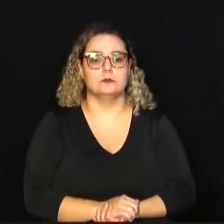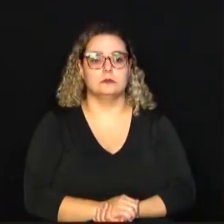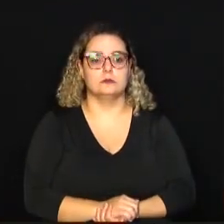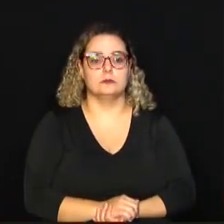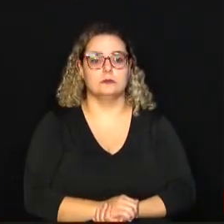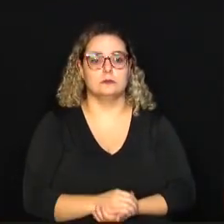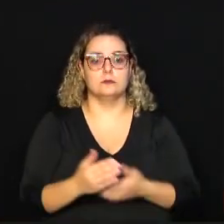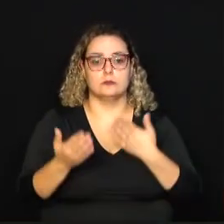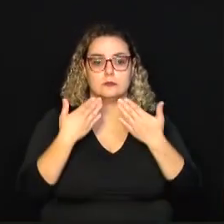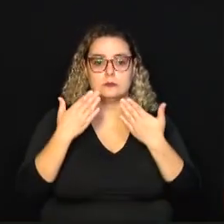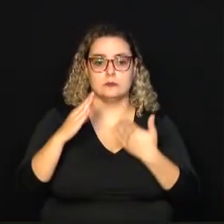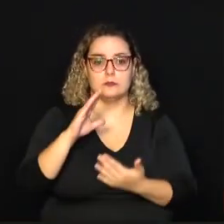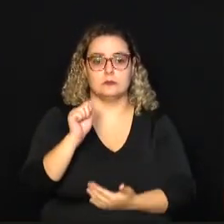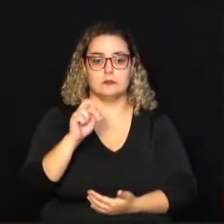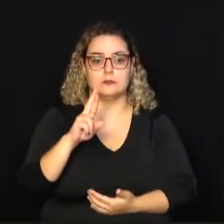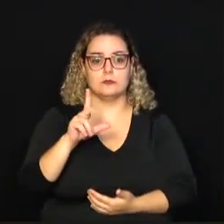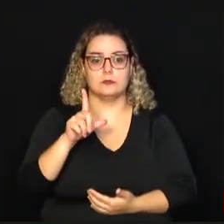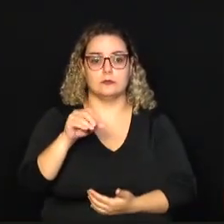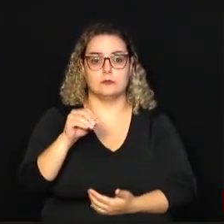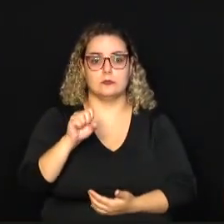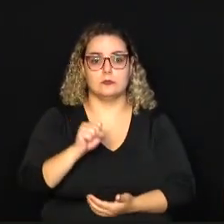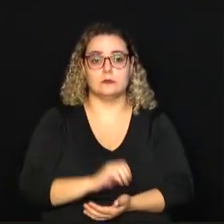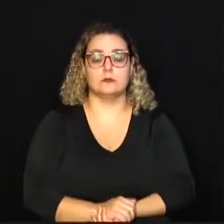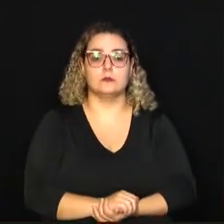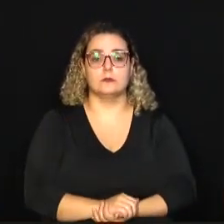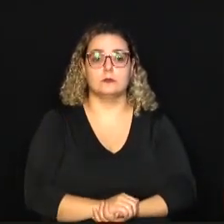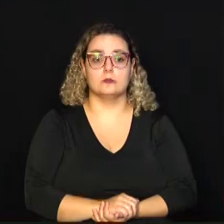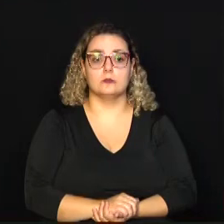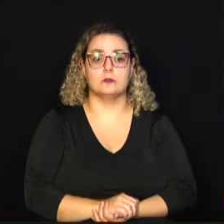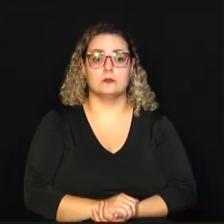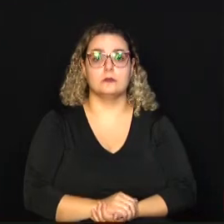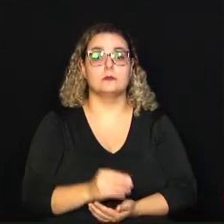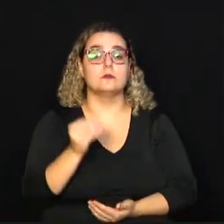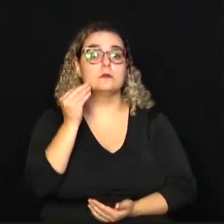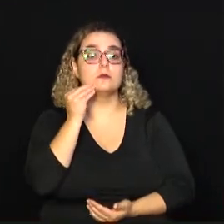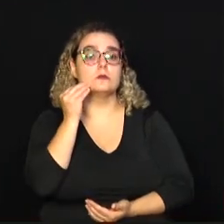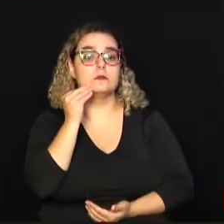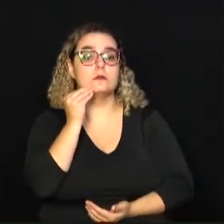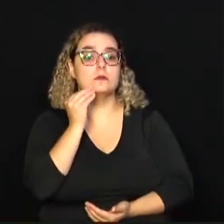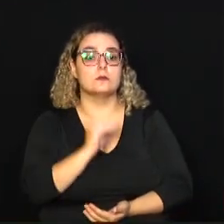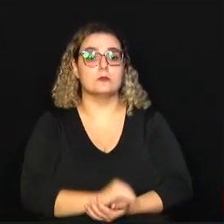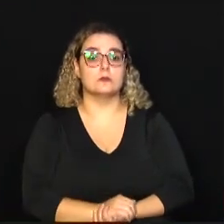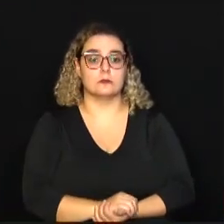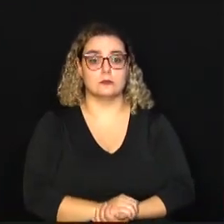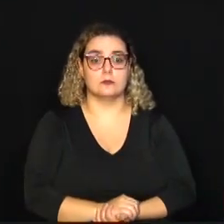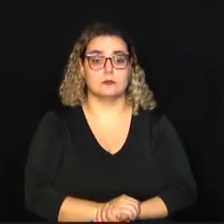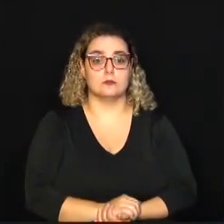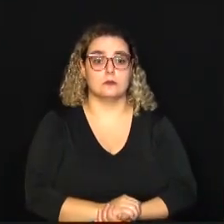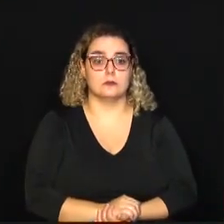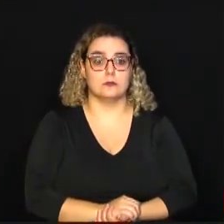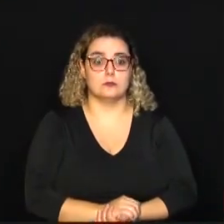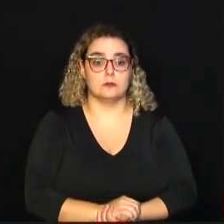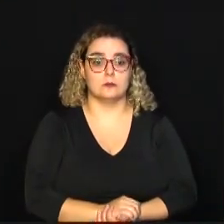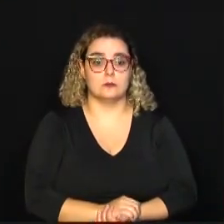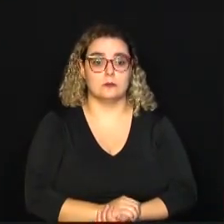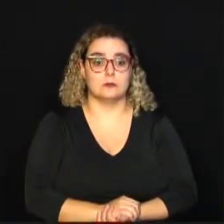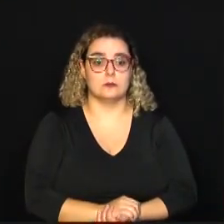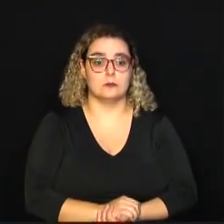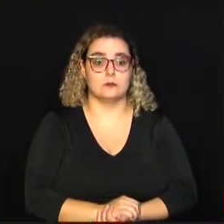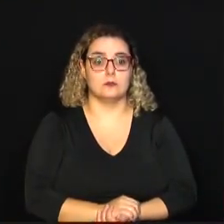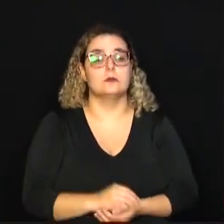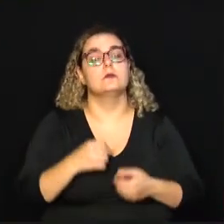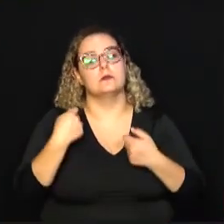dialogando com o Carlos Fábio, né, o Índio, veja, Índio, a questão da testagem, ela é uma questão que exige